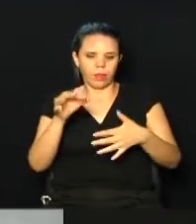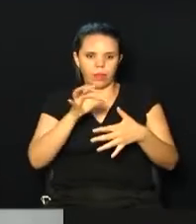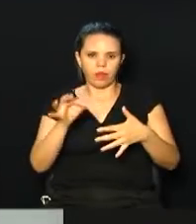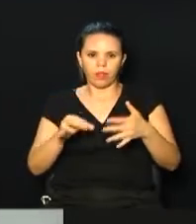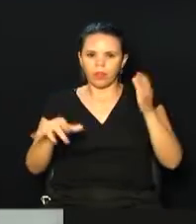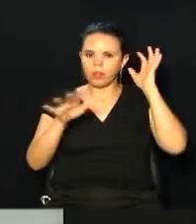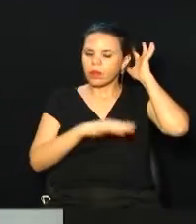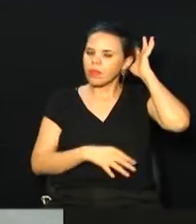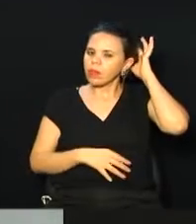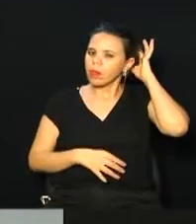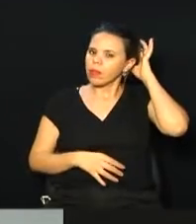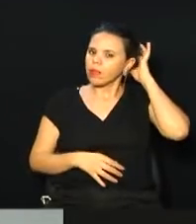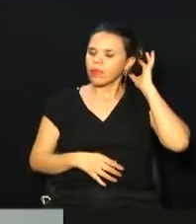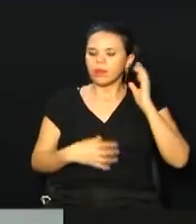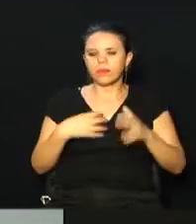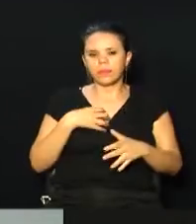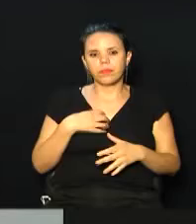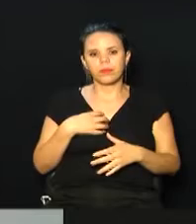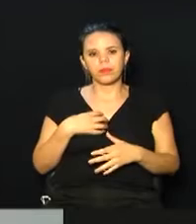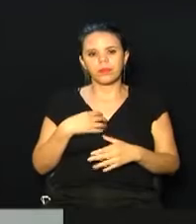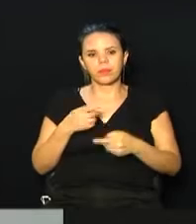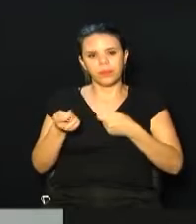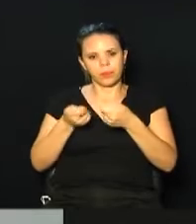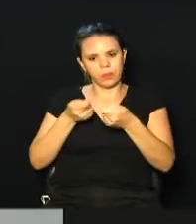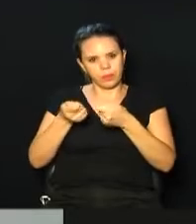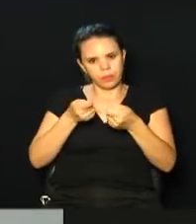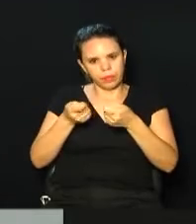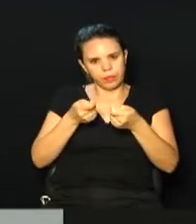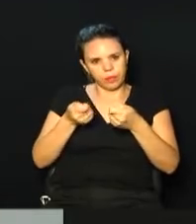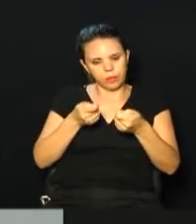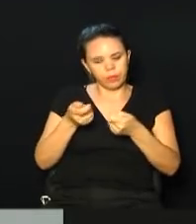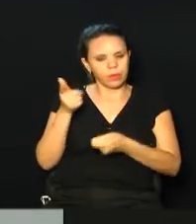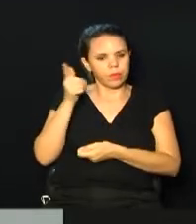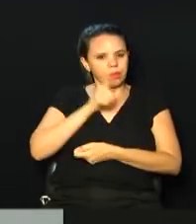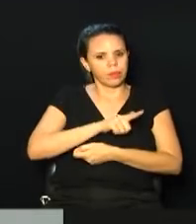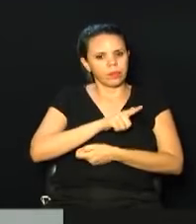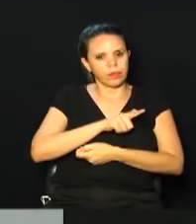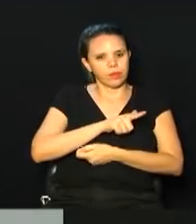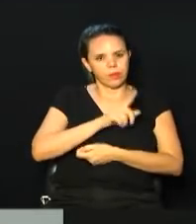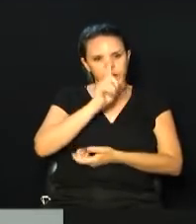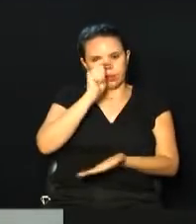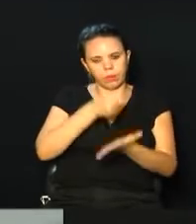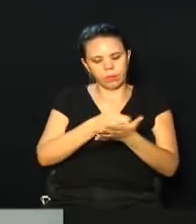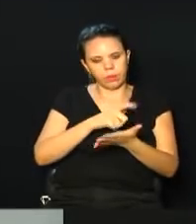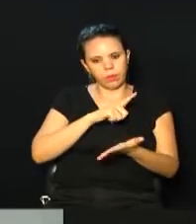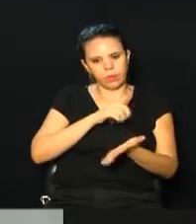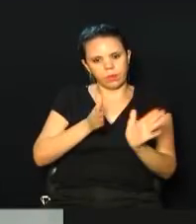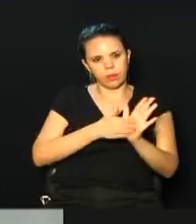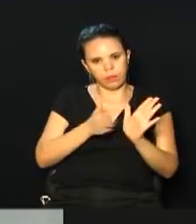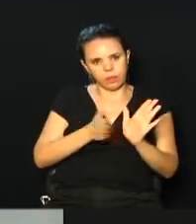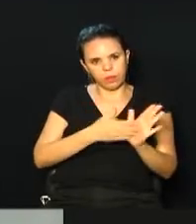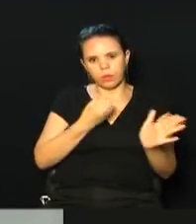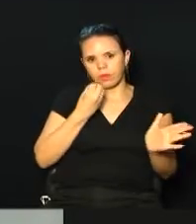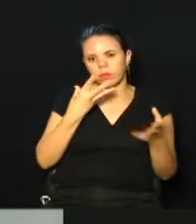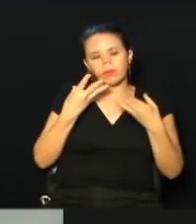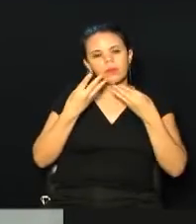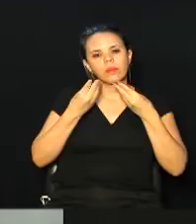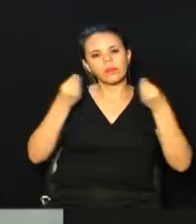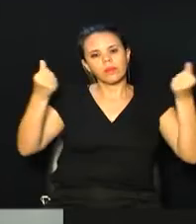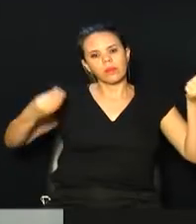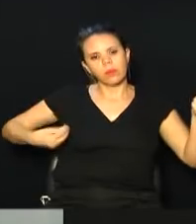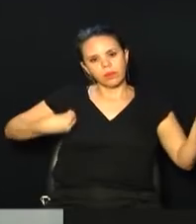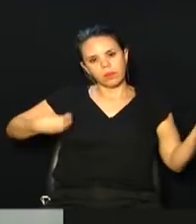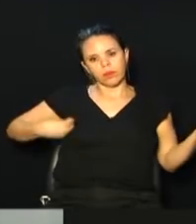conjuntamente, de forma equilibrada, nós conseguimos garantir uma boa qualidade de